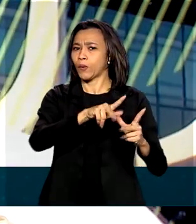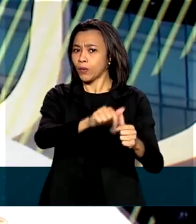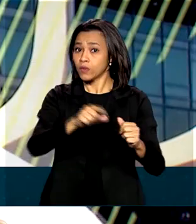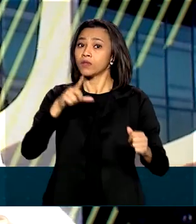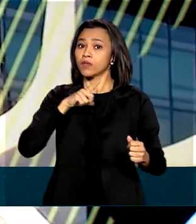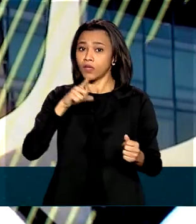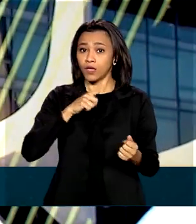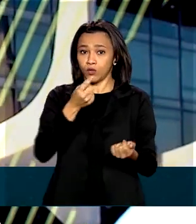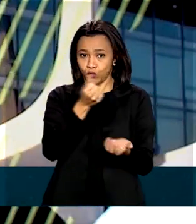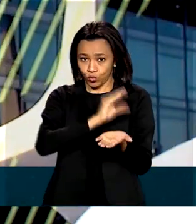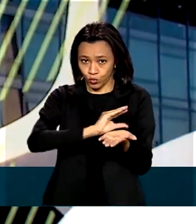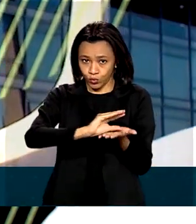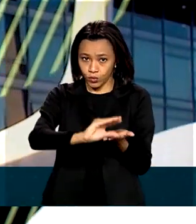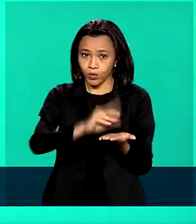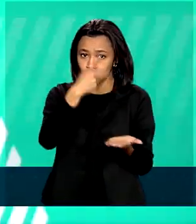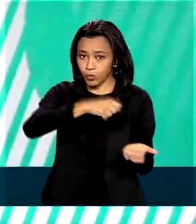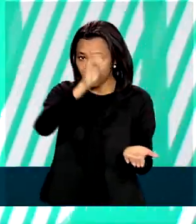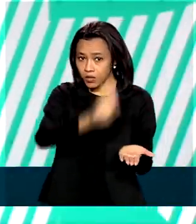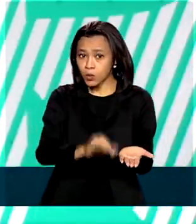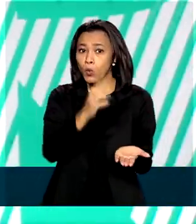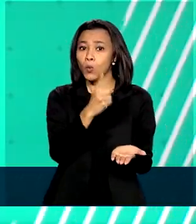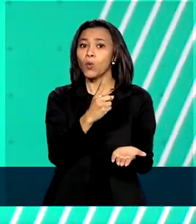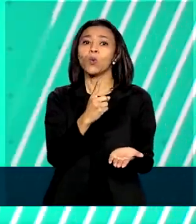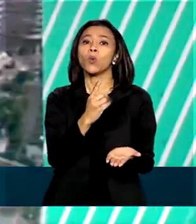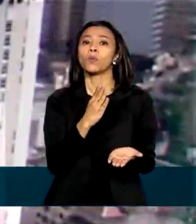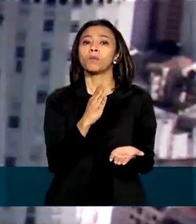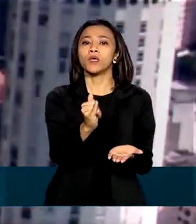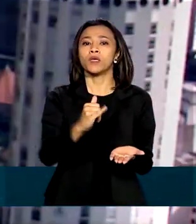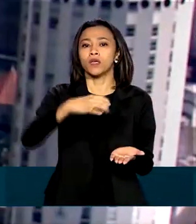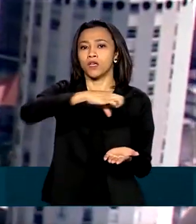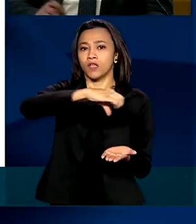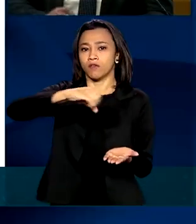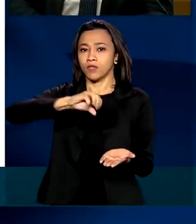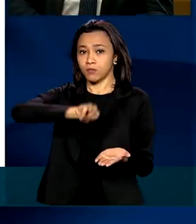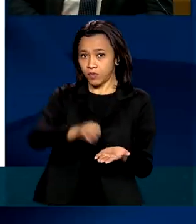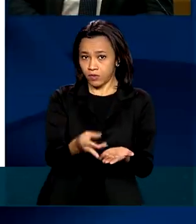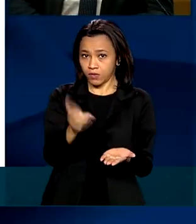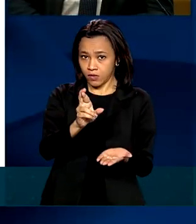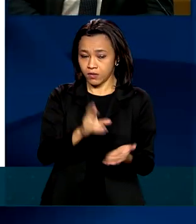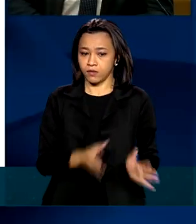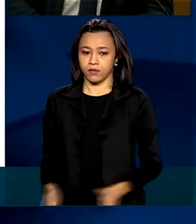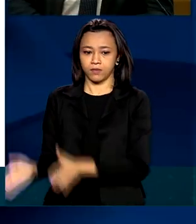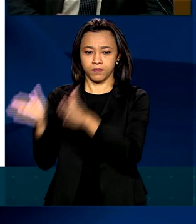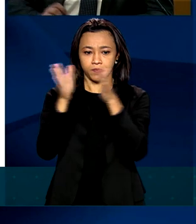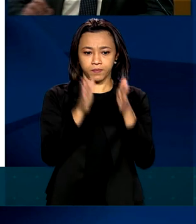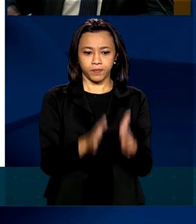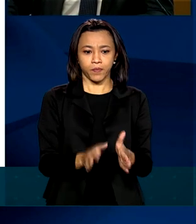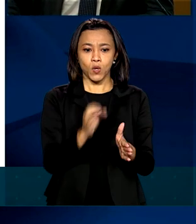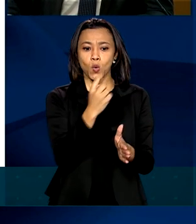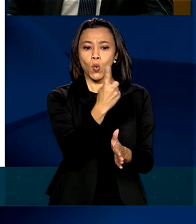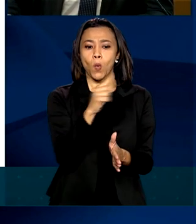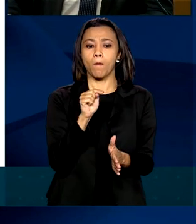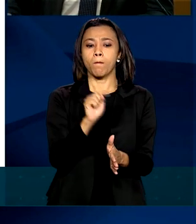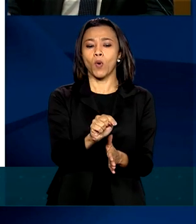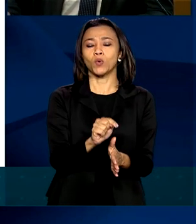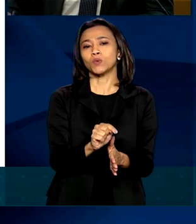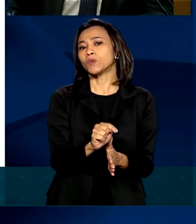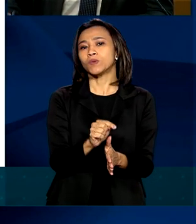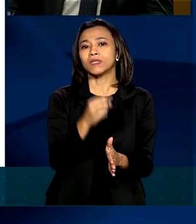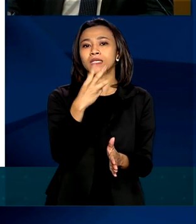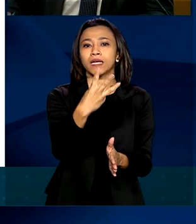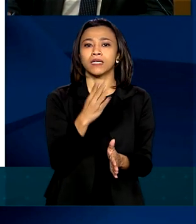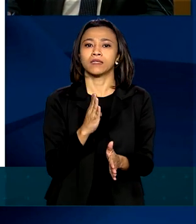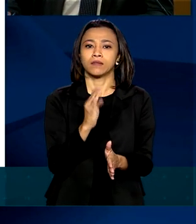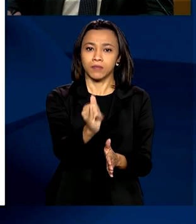extraordinário de 1 bilhão e 900 milhões de reais. 1,3 bilhão para despesas